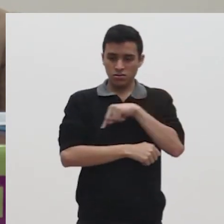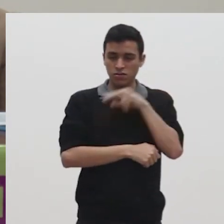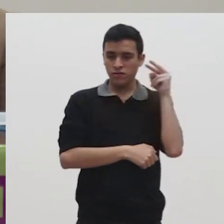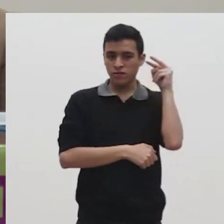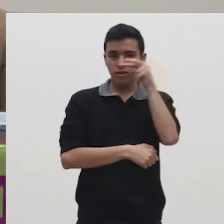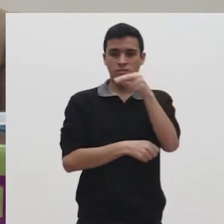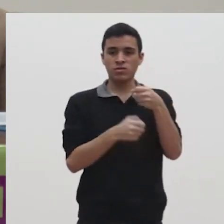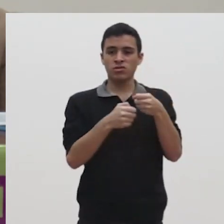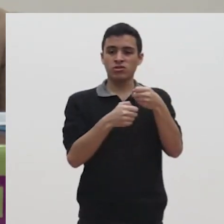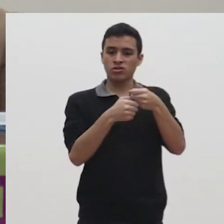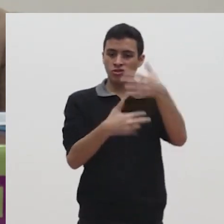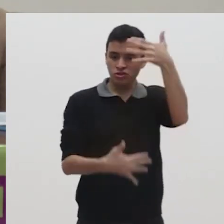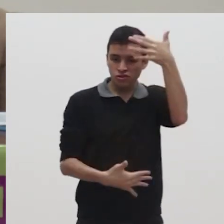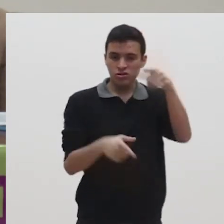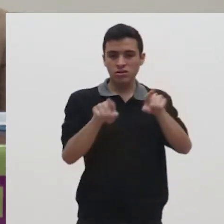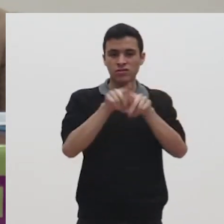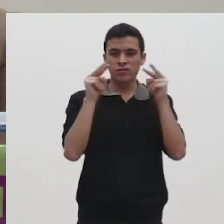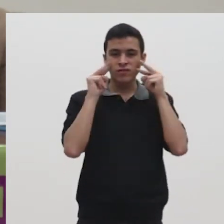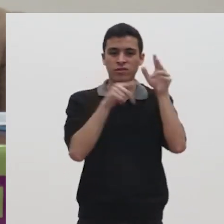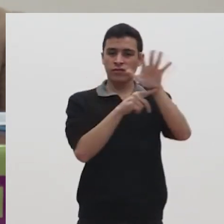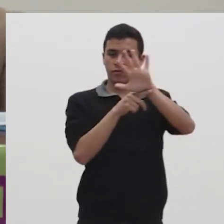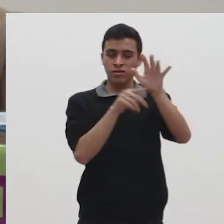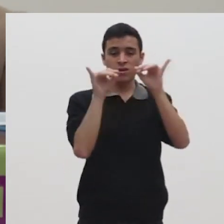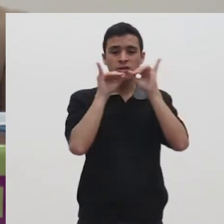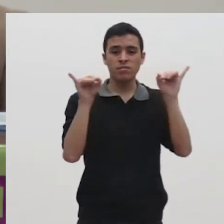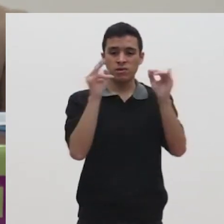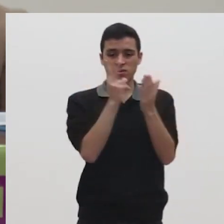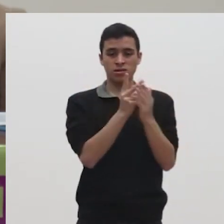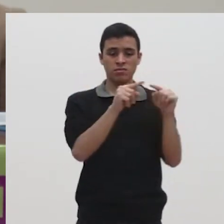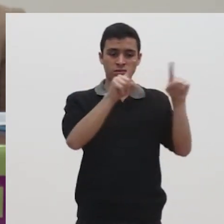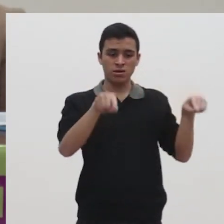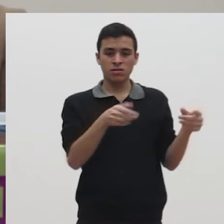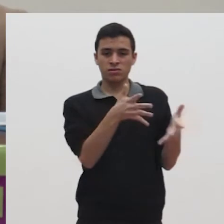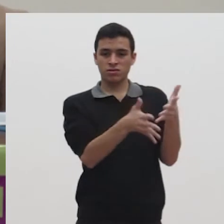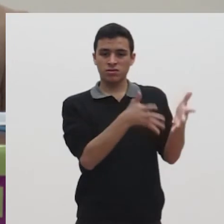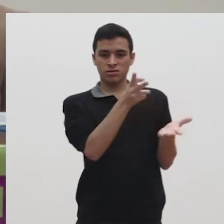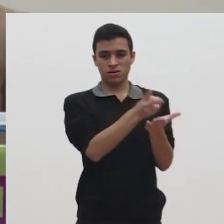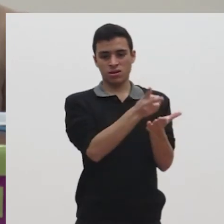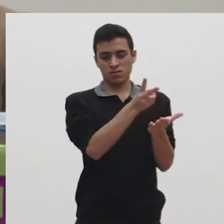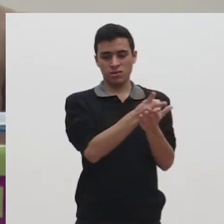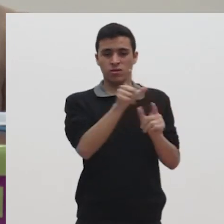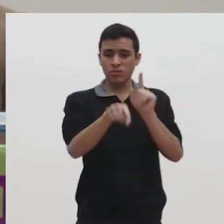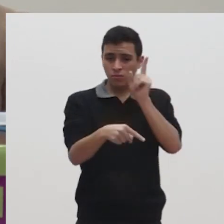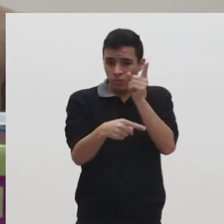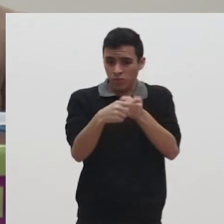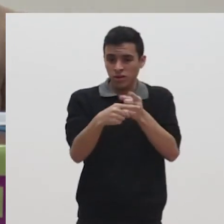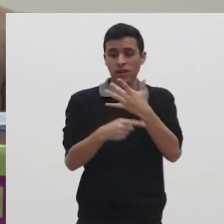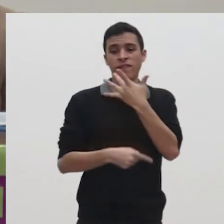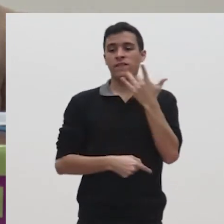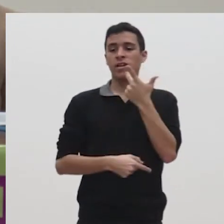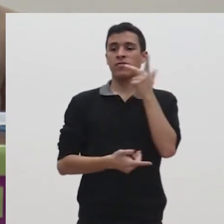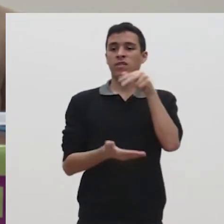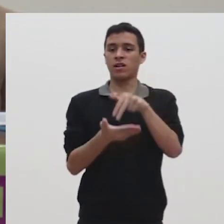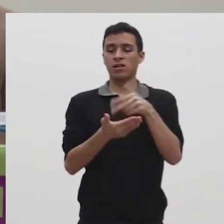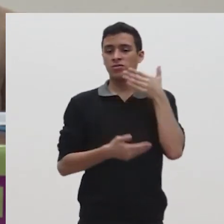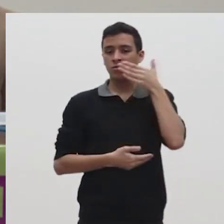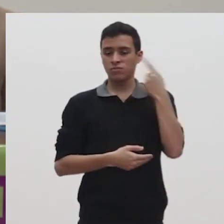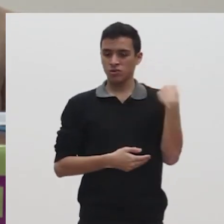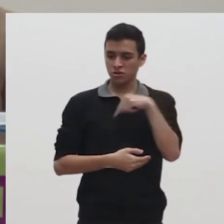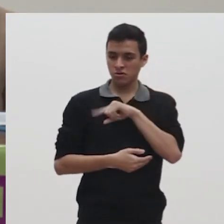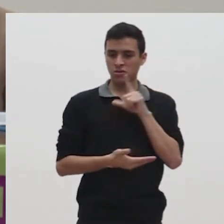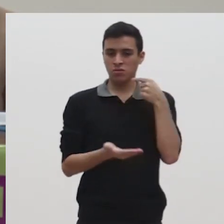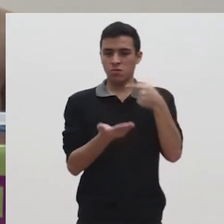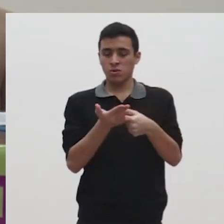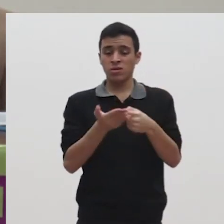vemos depoimentos, quando nós vemos nossos vídeos de campanha, estão com depoimentos em Libras. Porque é fácil falar aqui no debate agora que nós temos